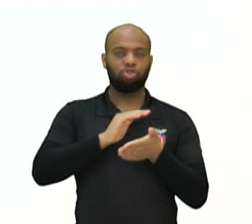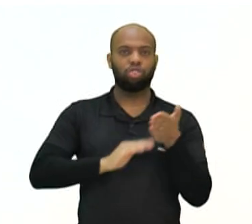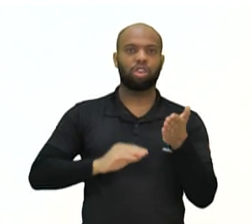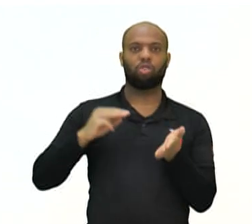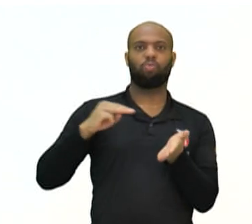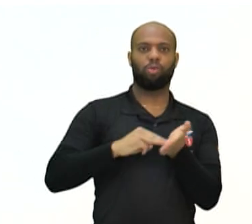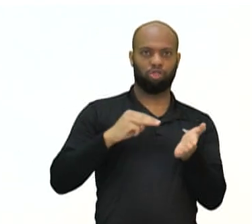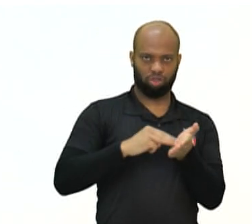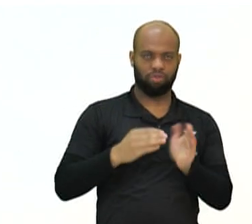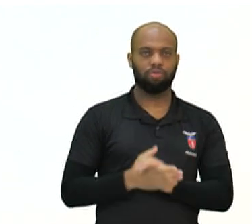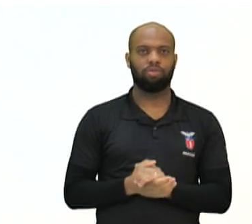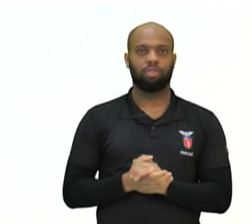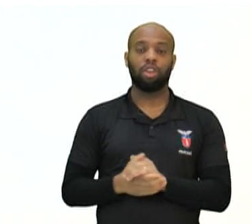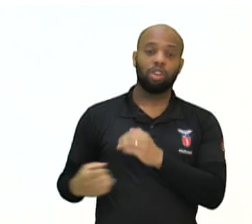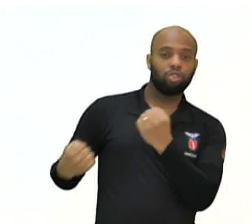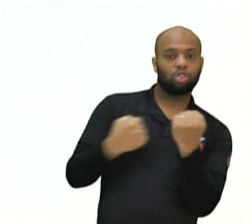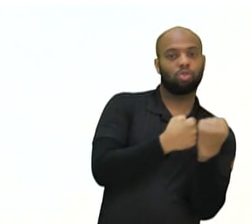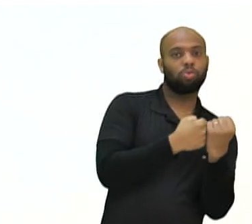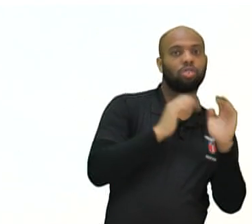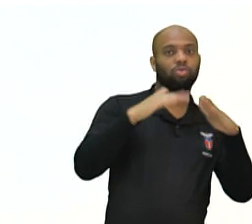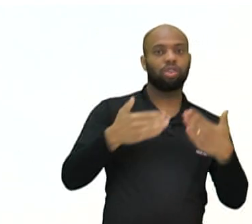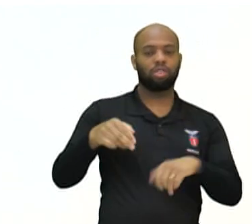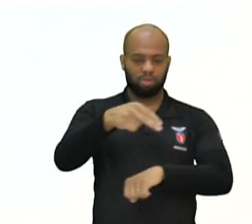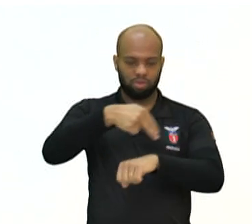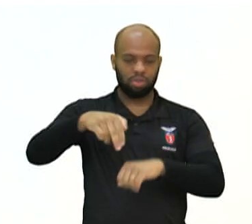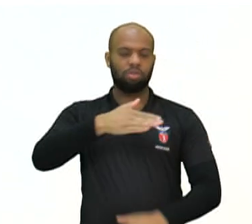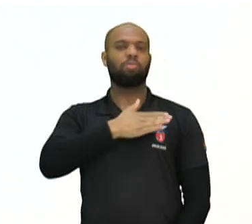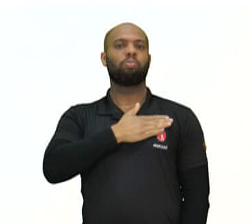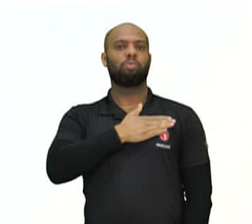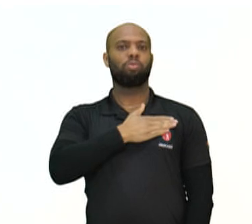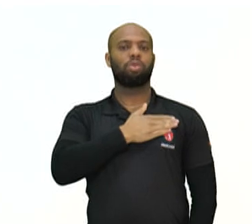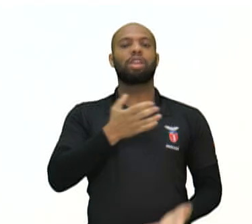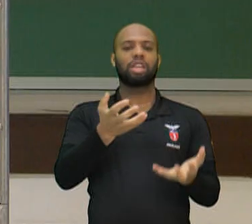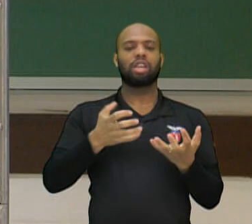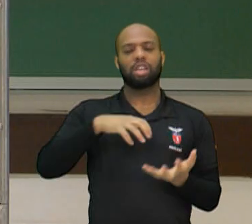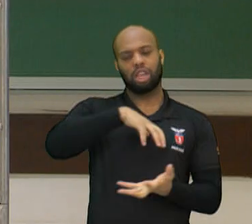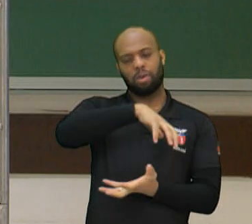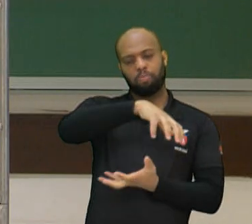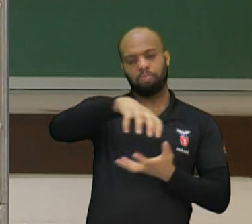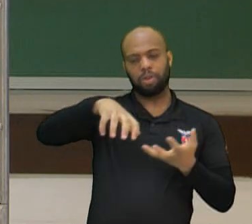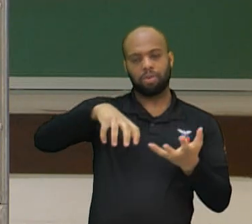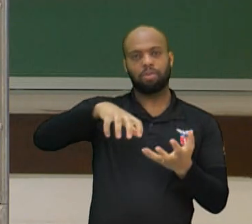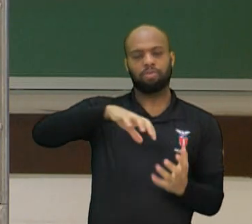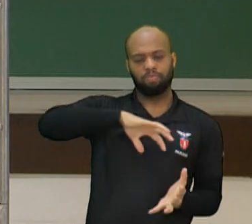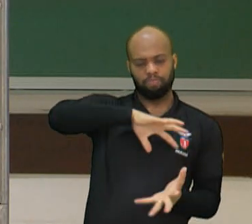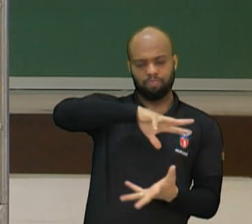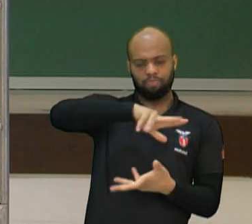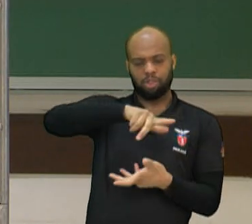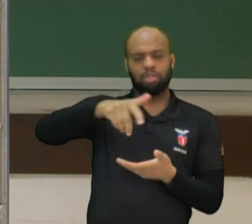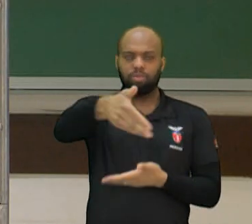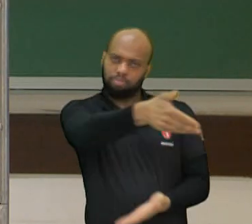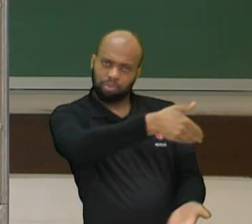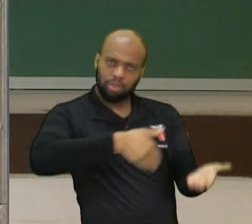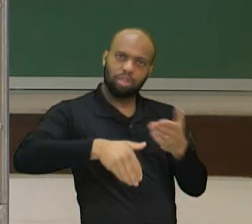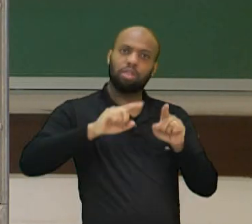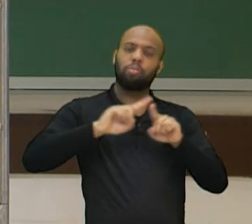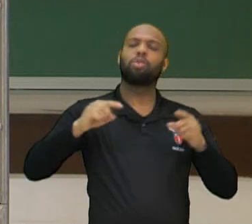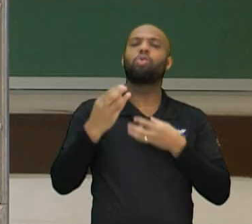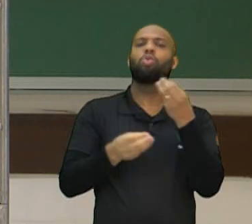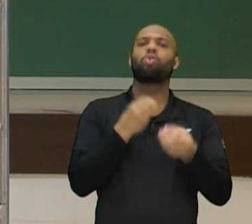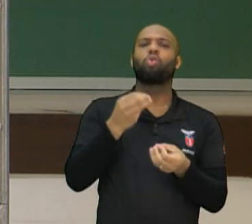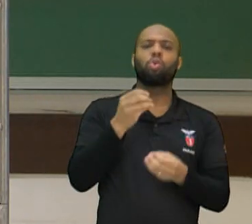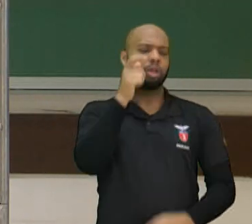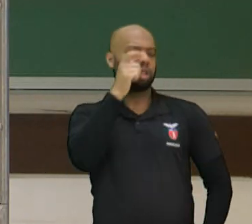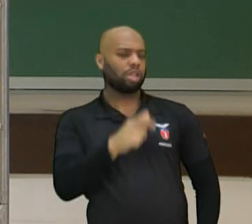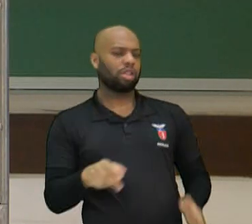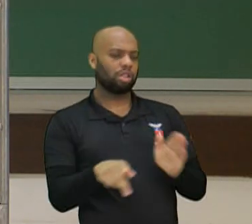causa, substituindo o nacionalismo pelo globalismo. Mas como substituir